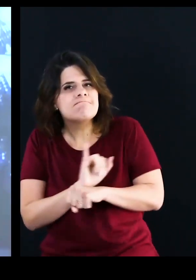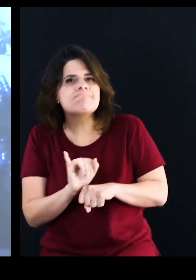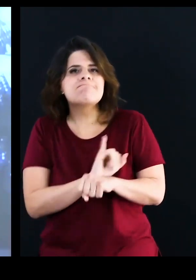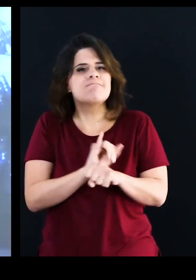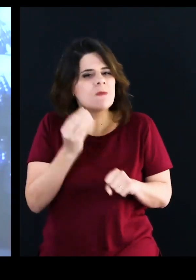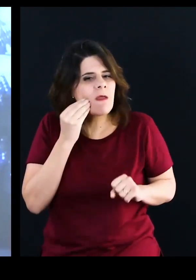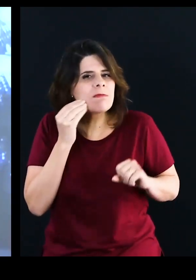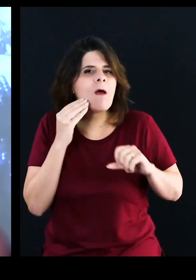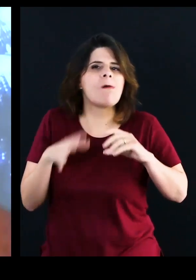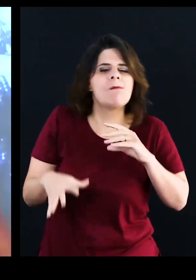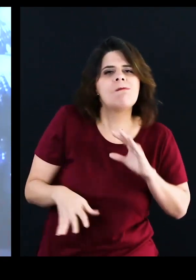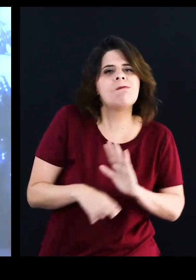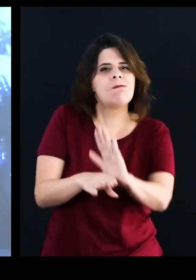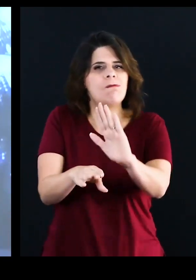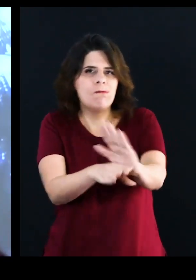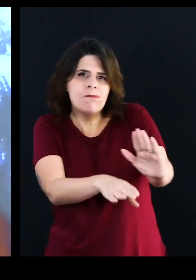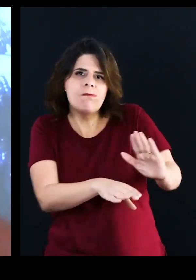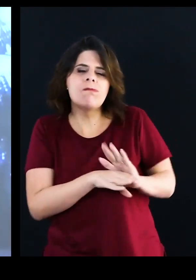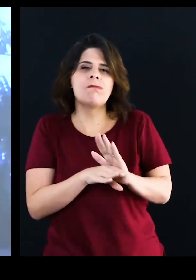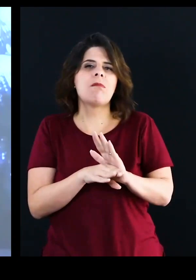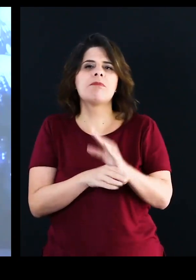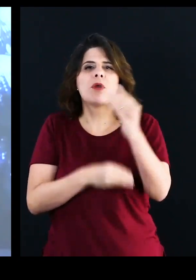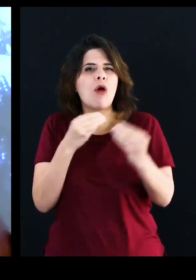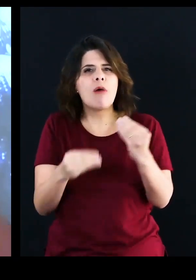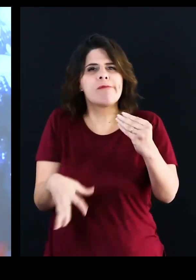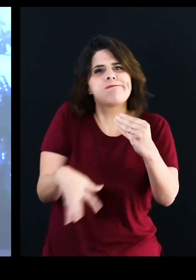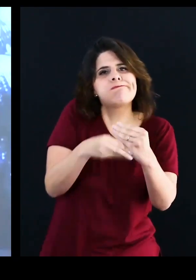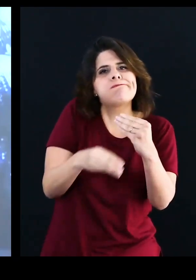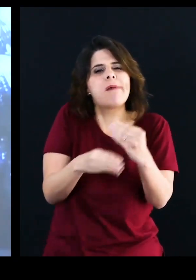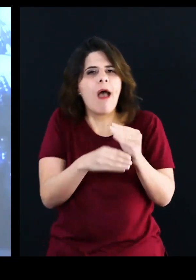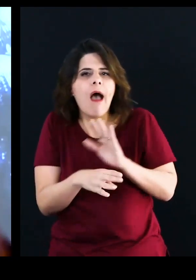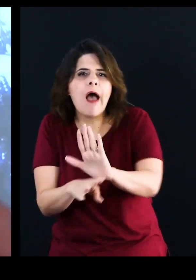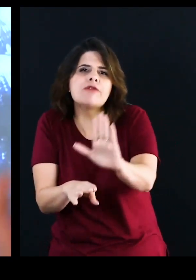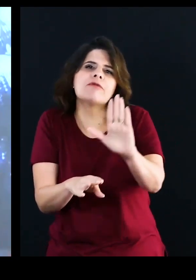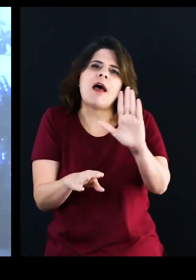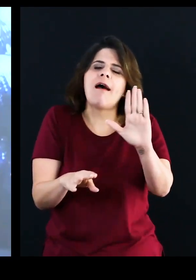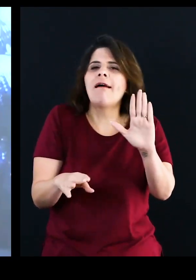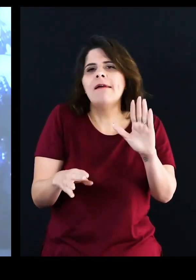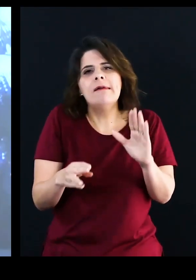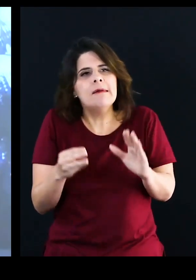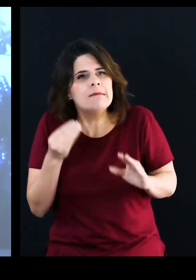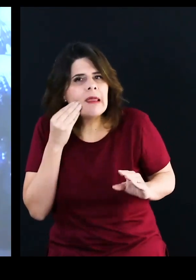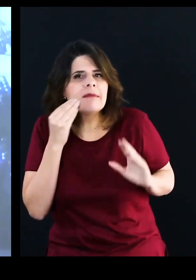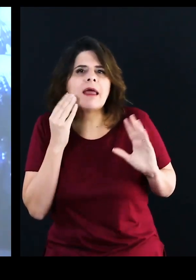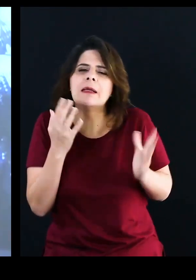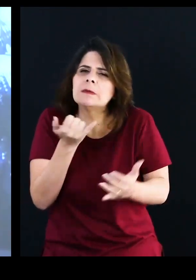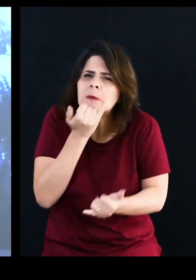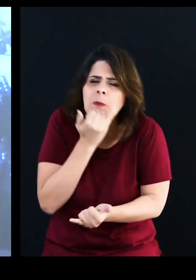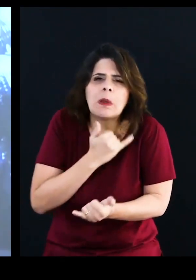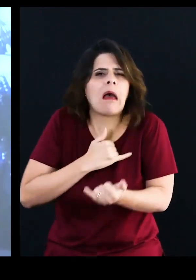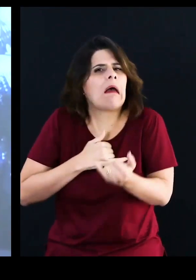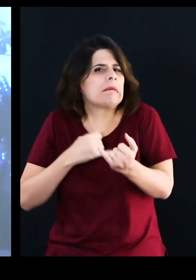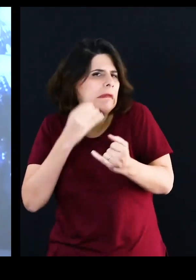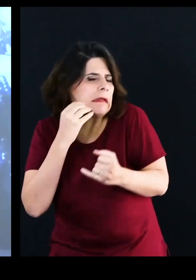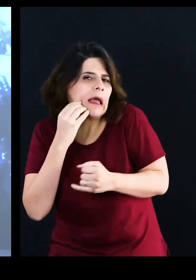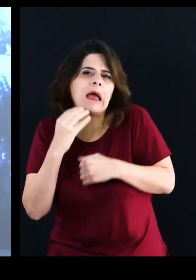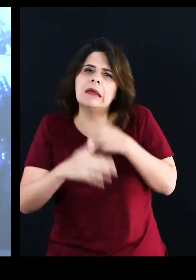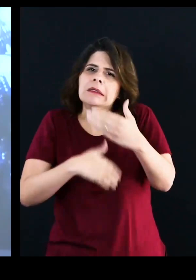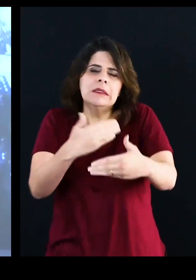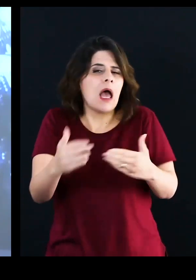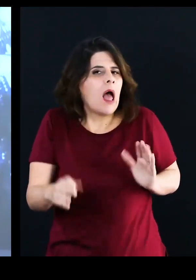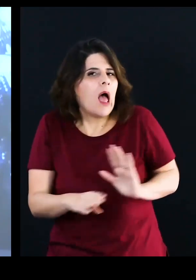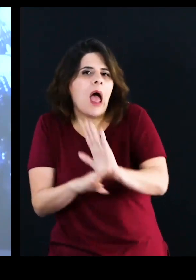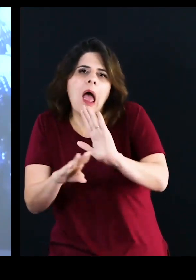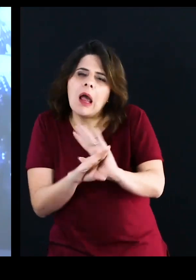integral, que passa por restituir, por recuperar, por compensar, por se desculpar, por, enfim, contribuir para